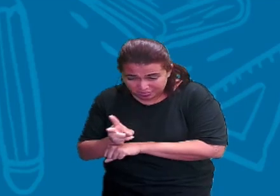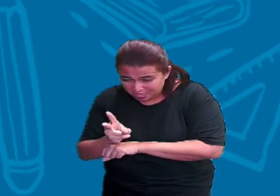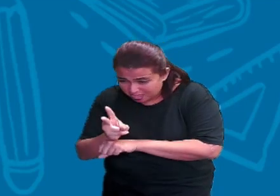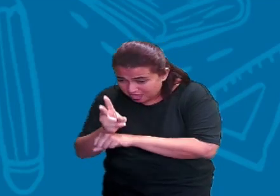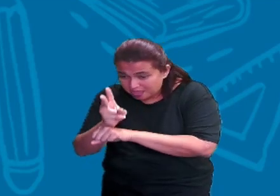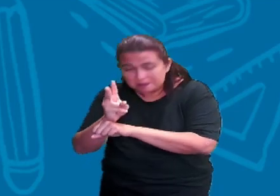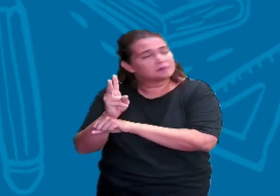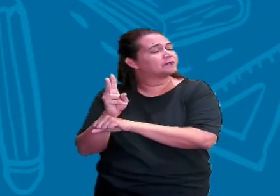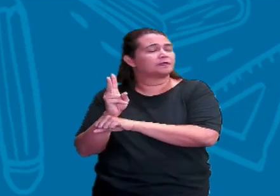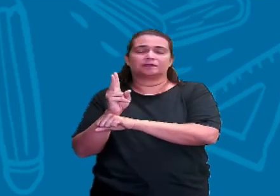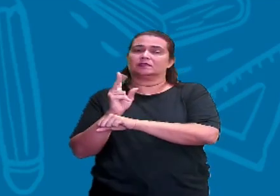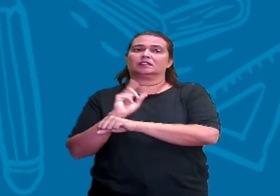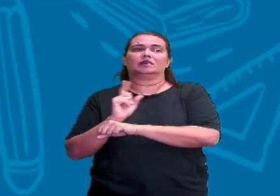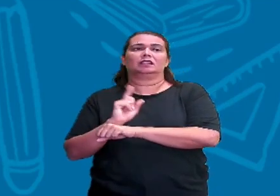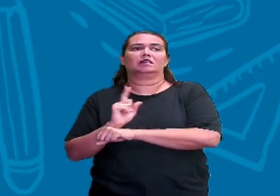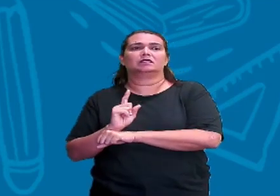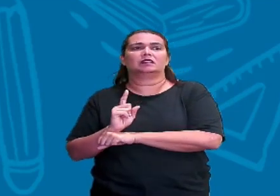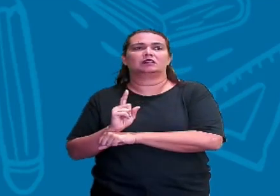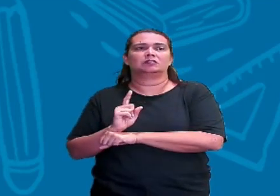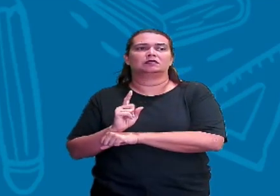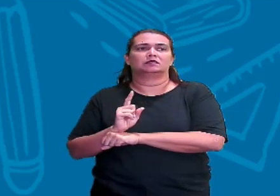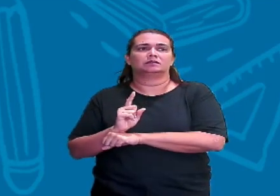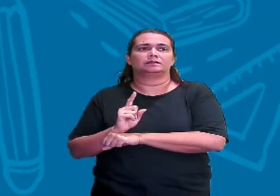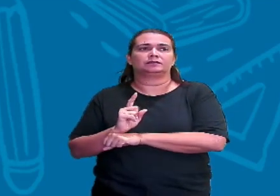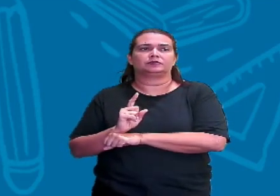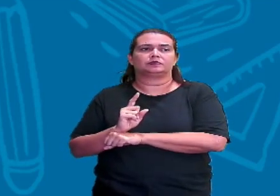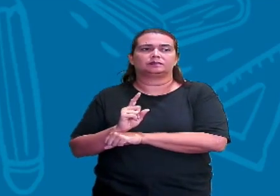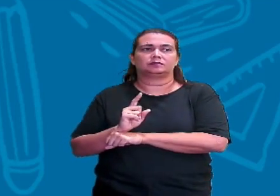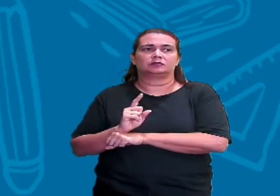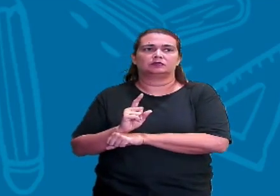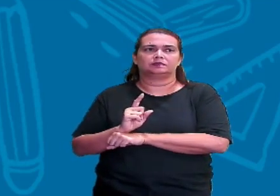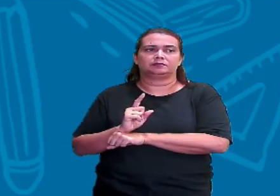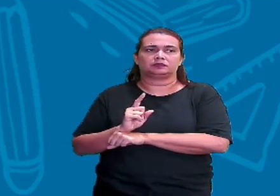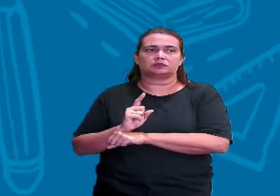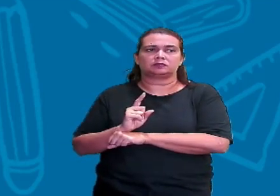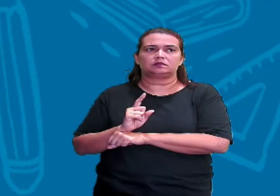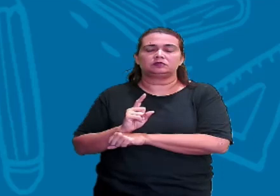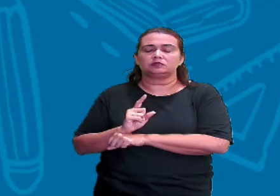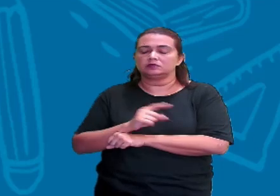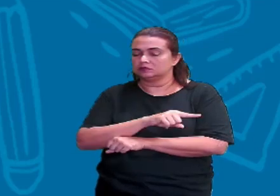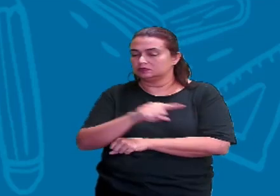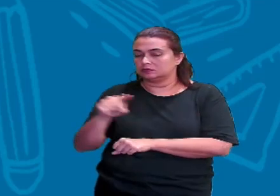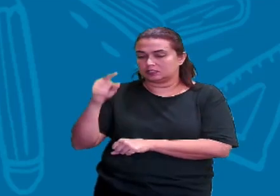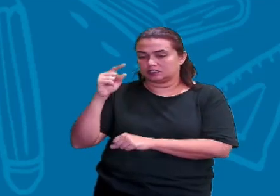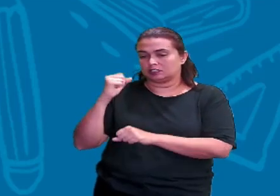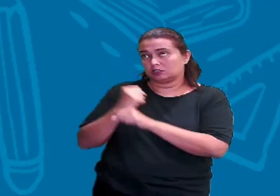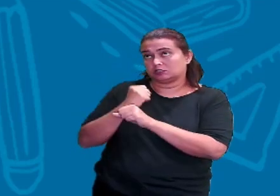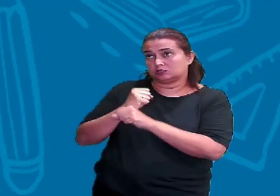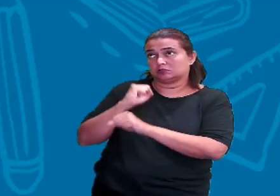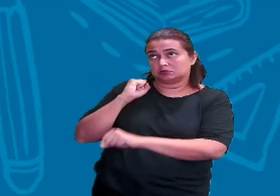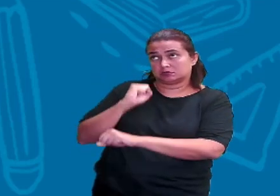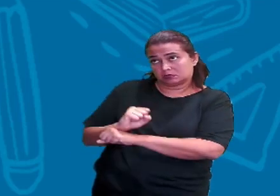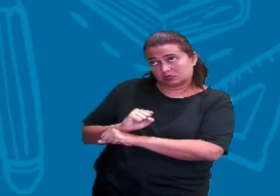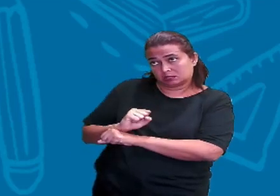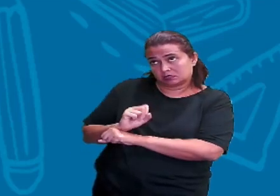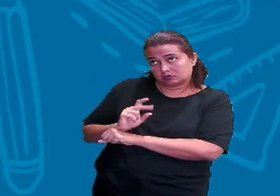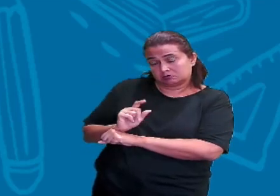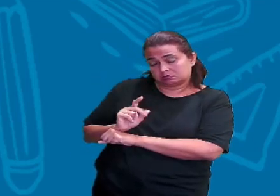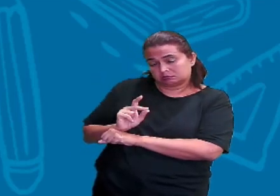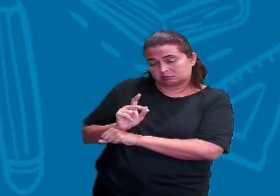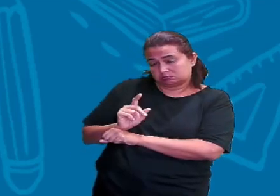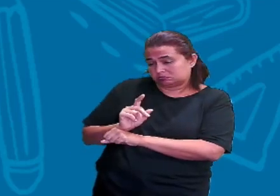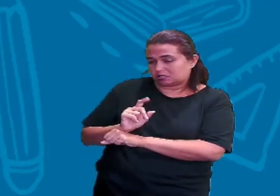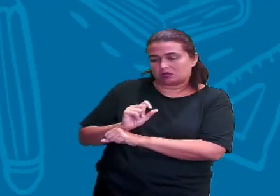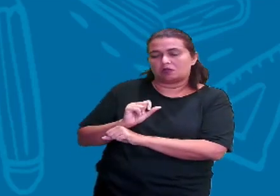como é que eu vou dizer a vocês? Elas não vão ficar ali daquela maneira para todo sempre. Elas vão